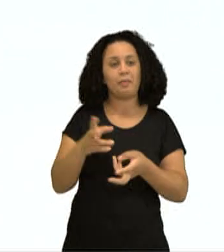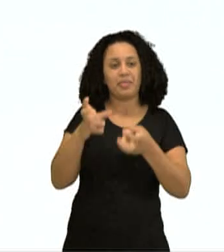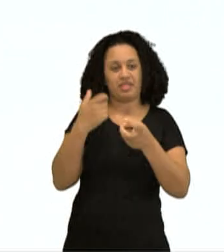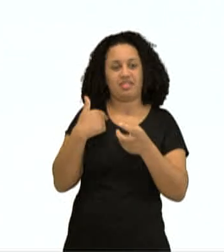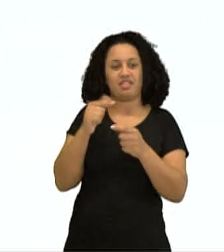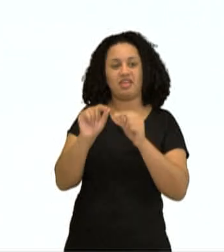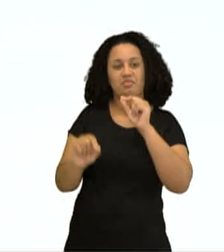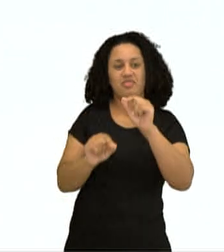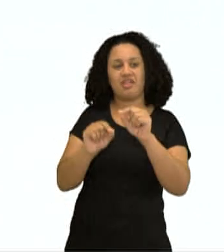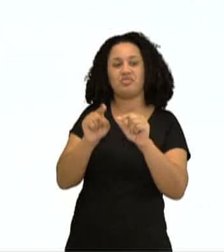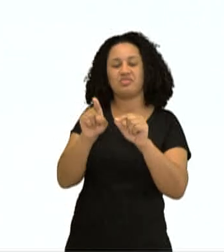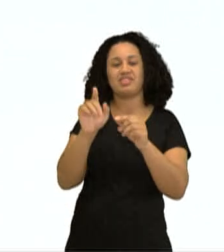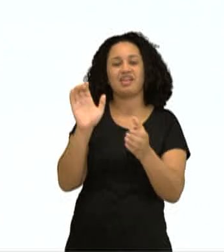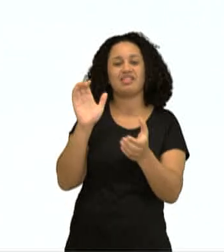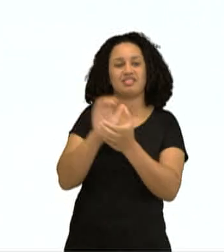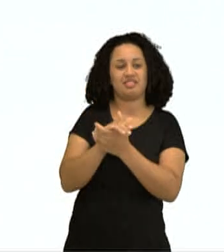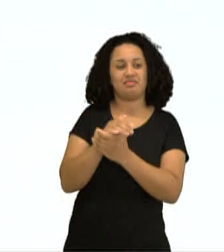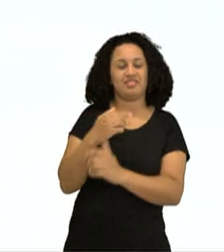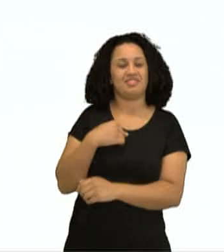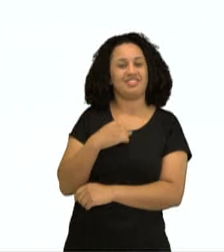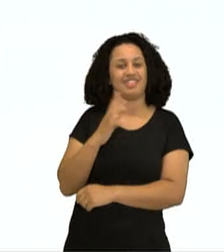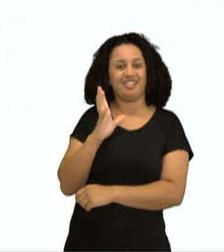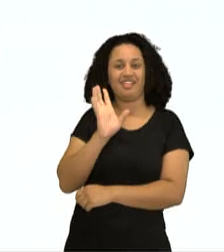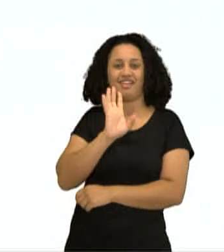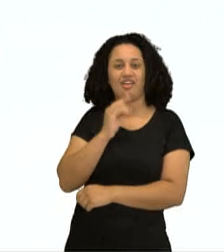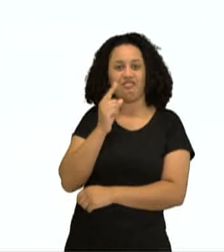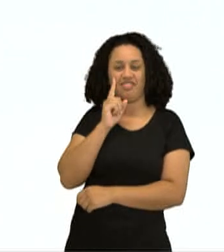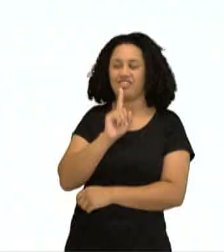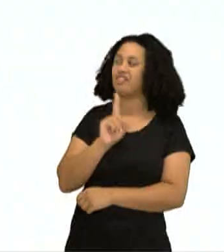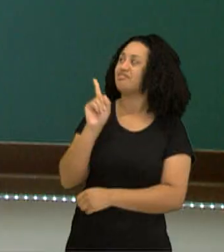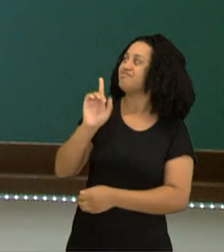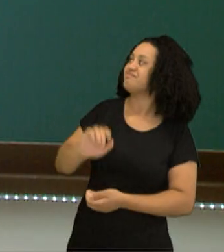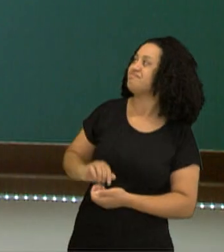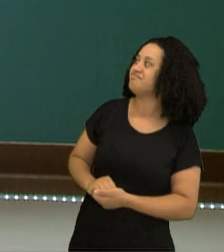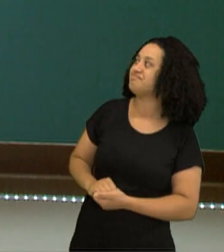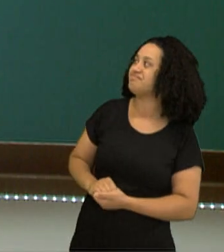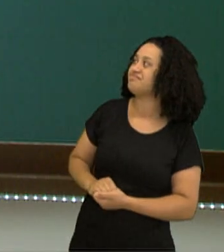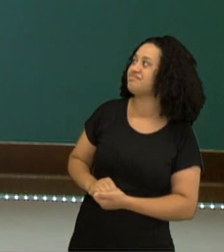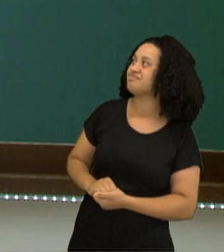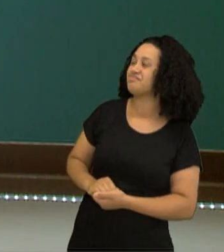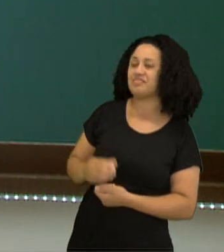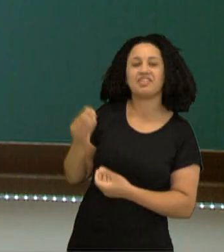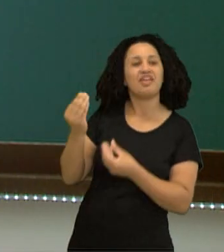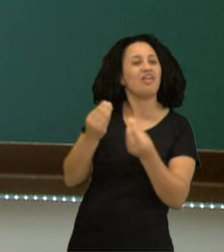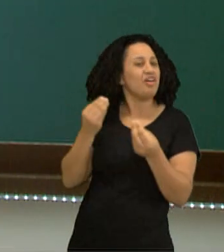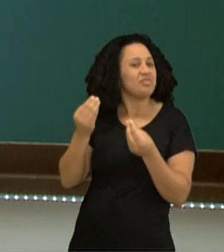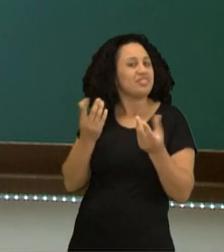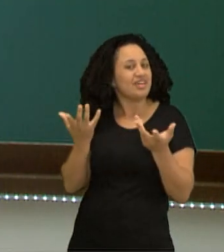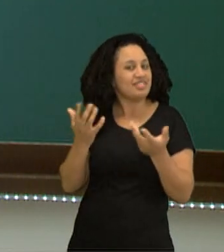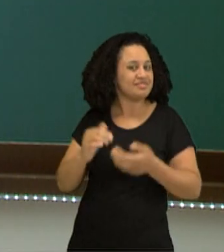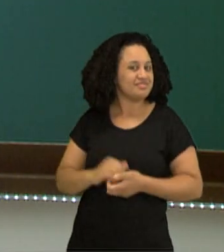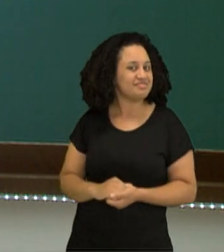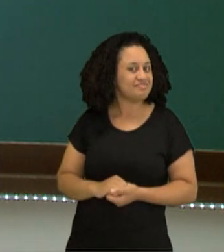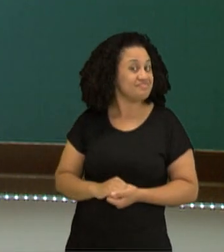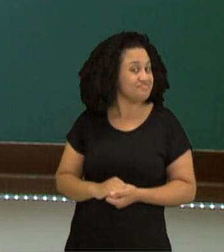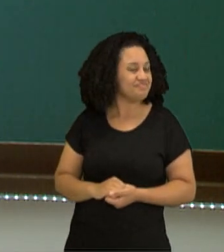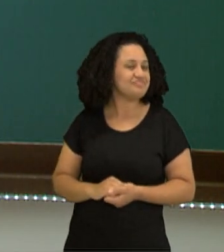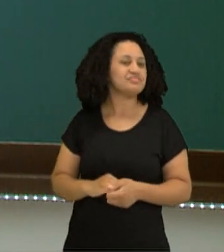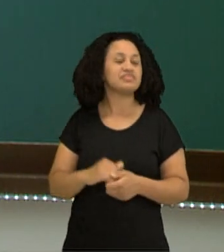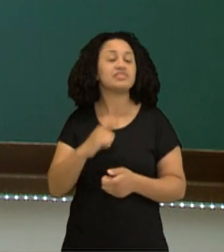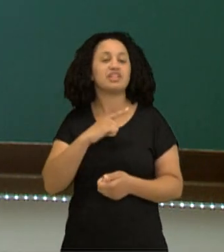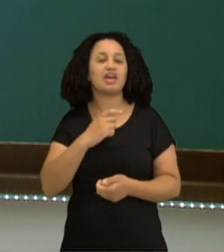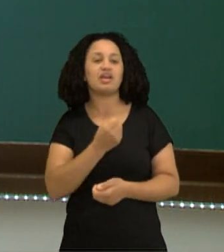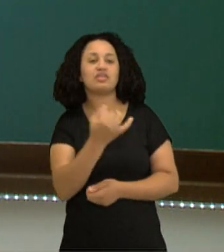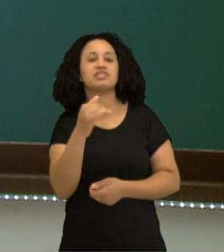flash mob de casamento. Oh, uau! Como é um flash mob de casamento será, hein, galerinha? Muitos flash mobs